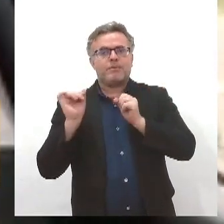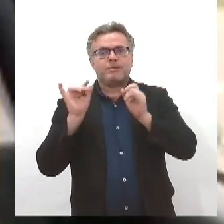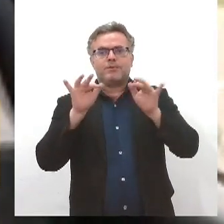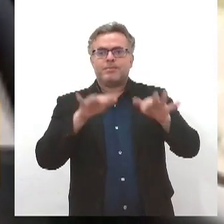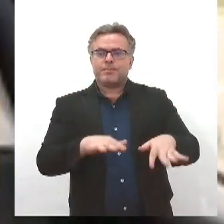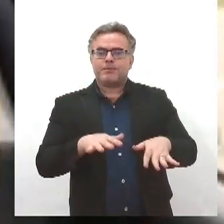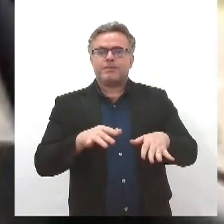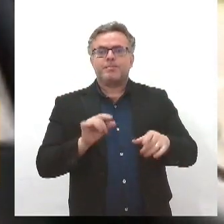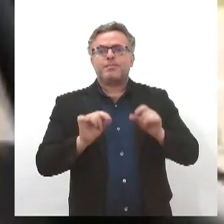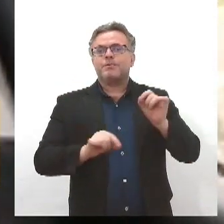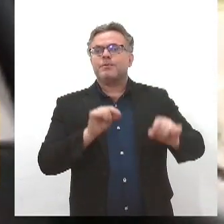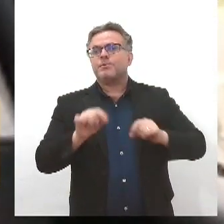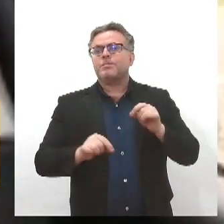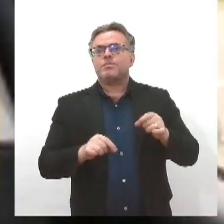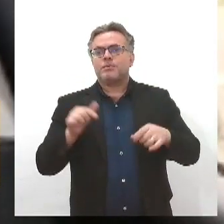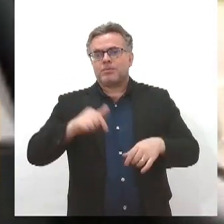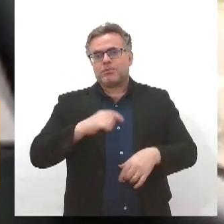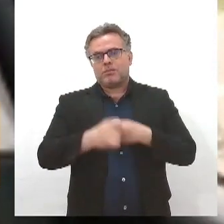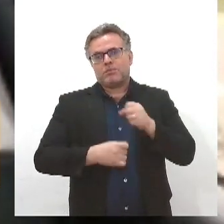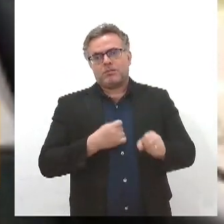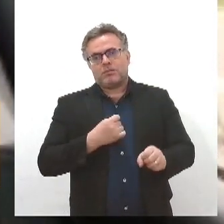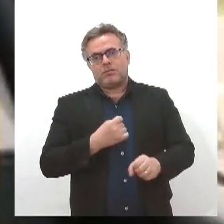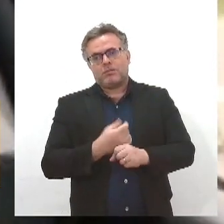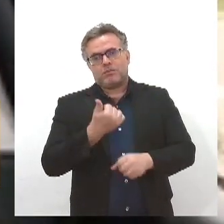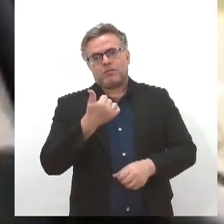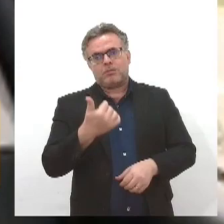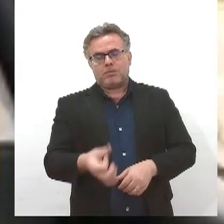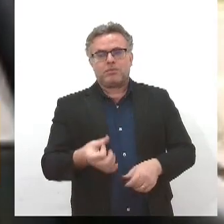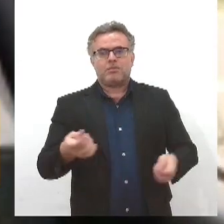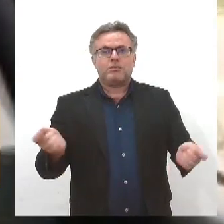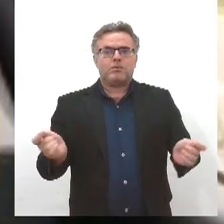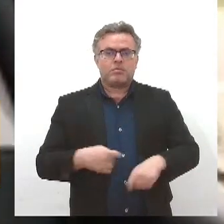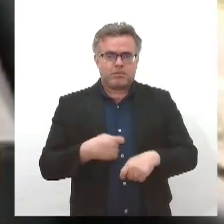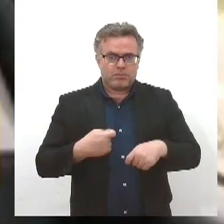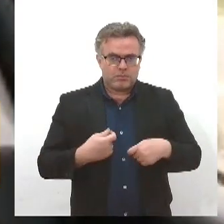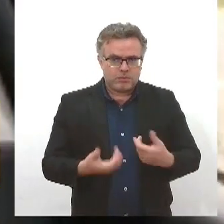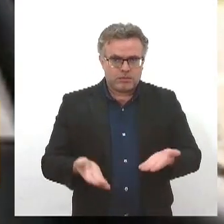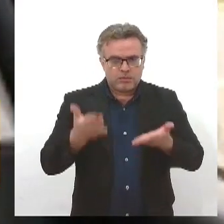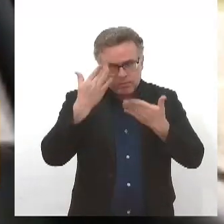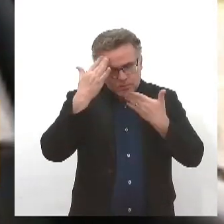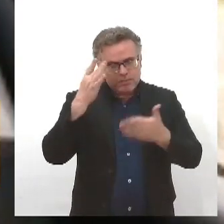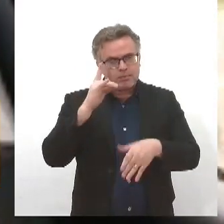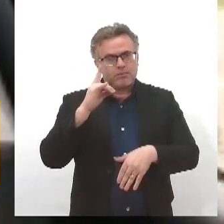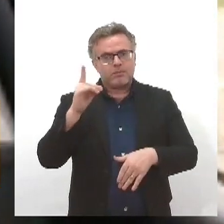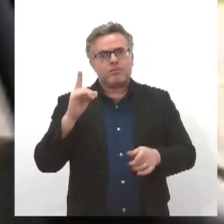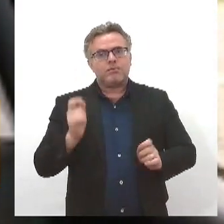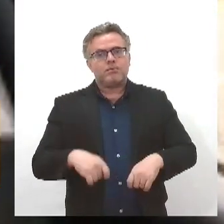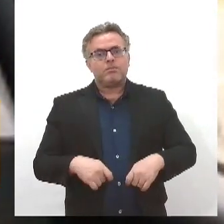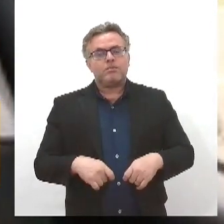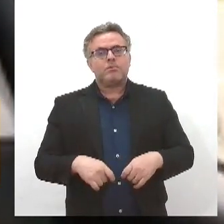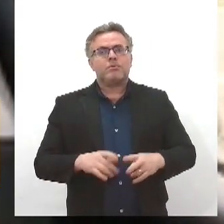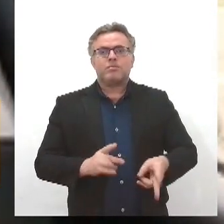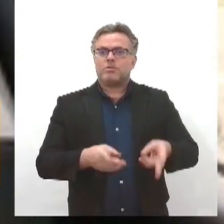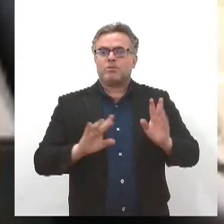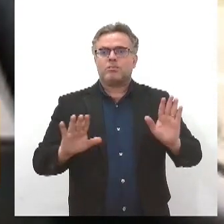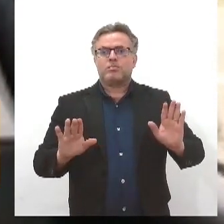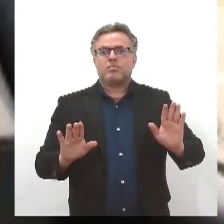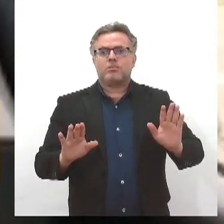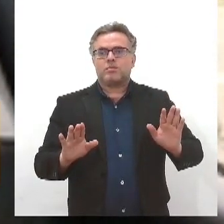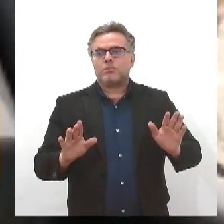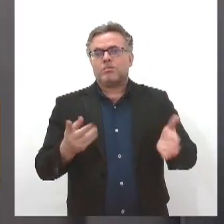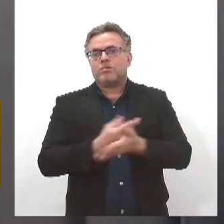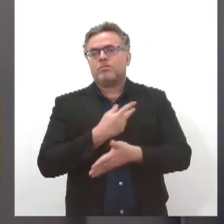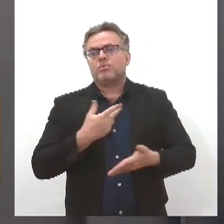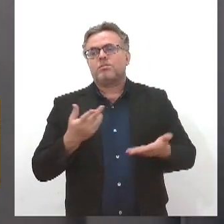esse ano será a 16ª edição e, graças a Deus, nosso carnaval sempre é realizado em paz. Balbino,